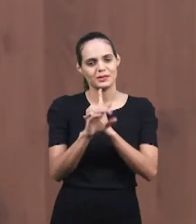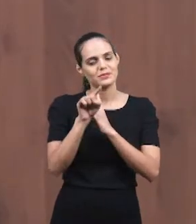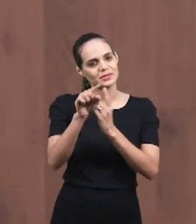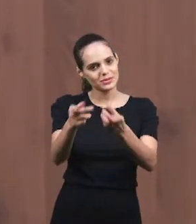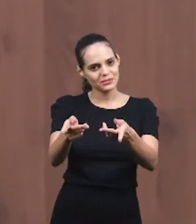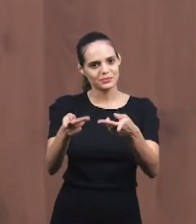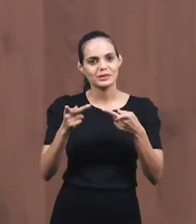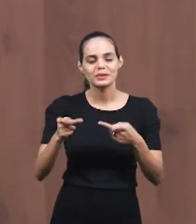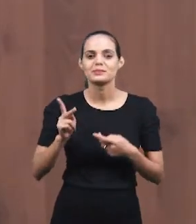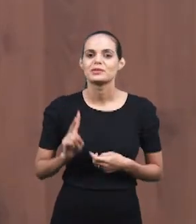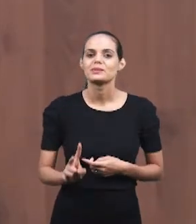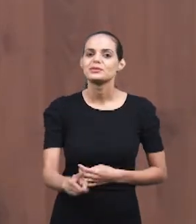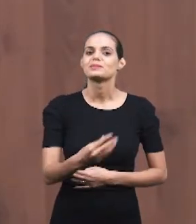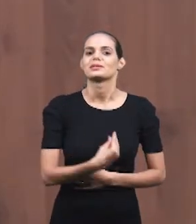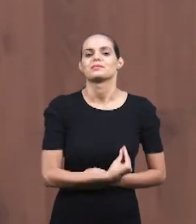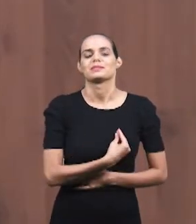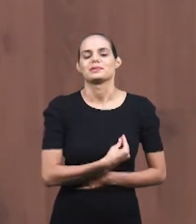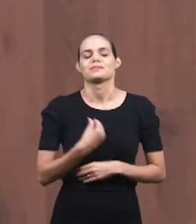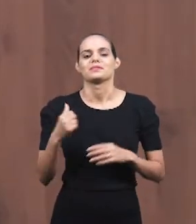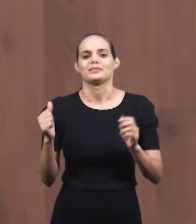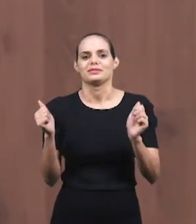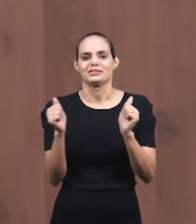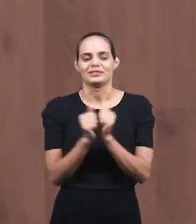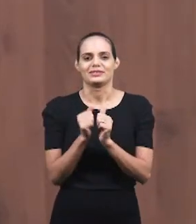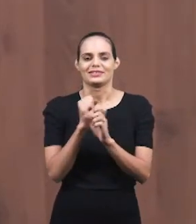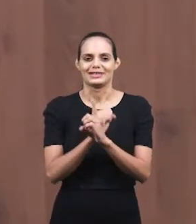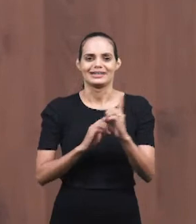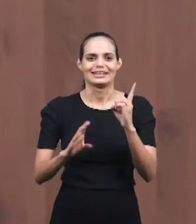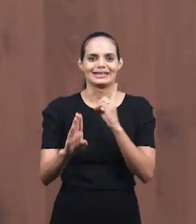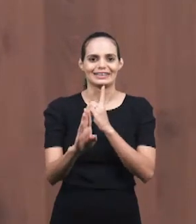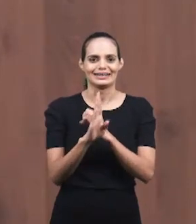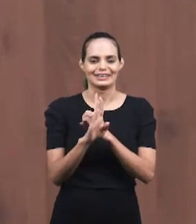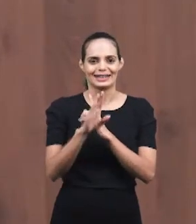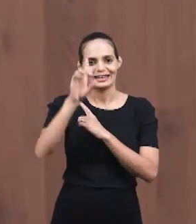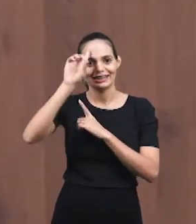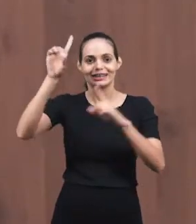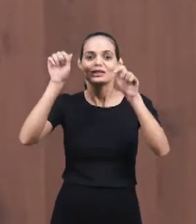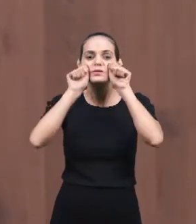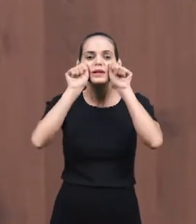é nosso convidado para continuar e participar conosco da Escola Bíblica